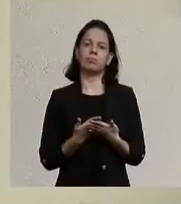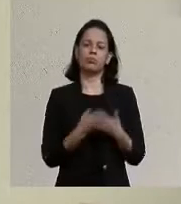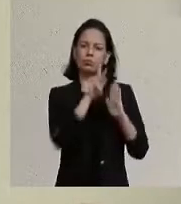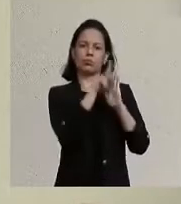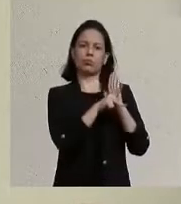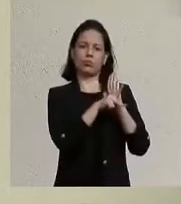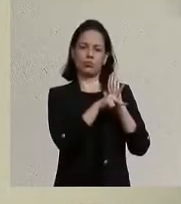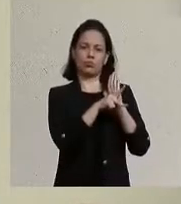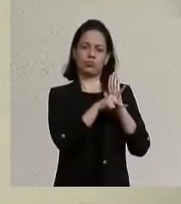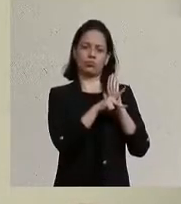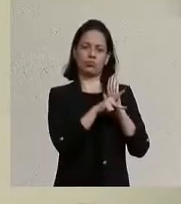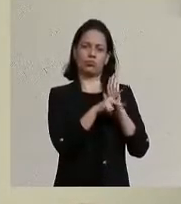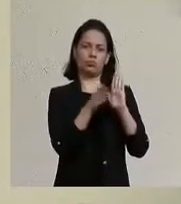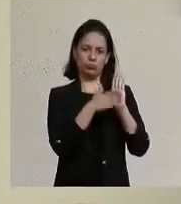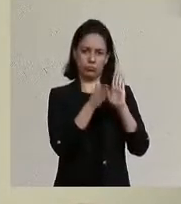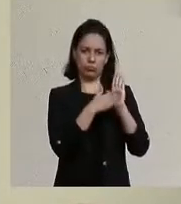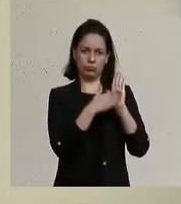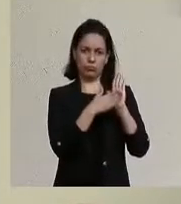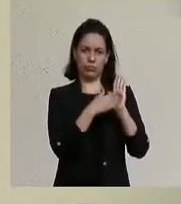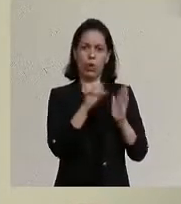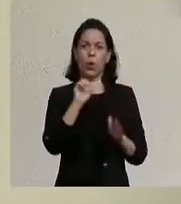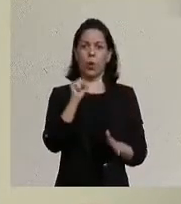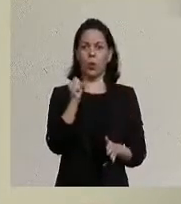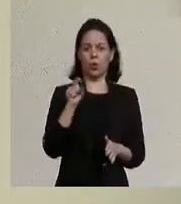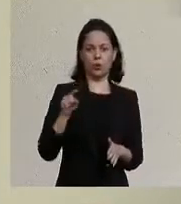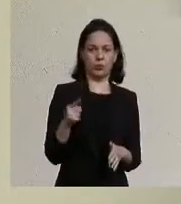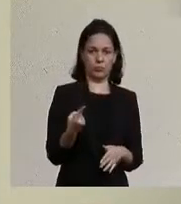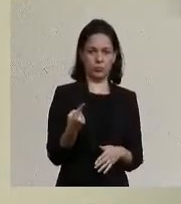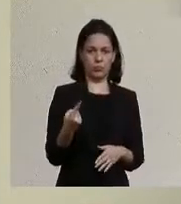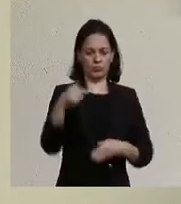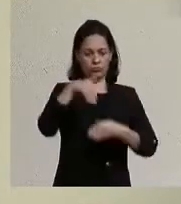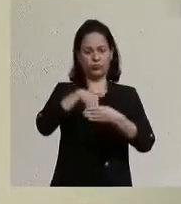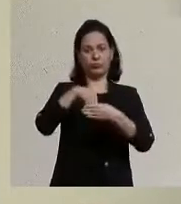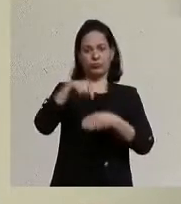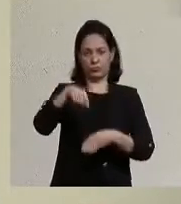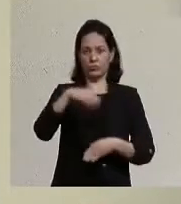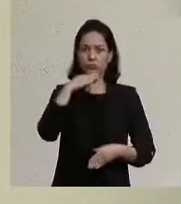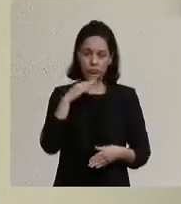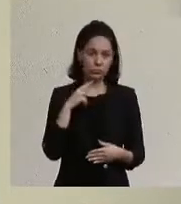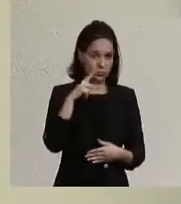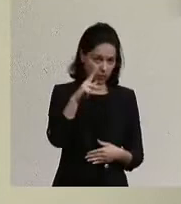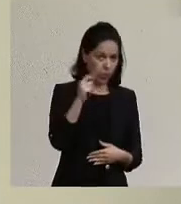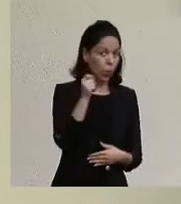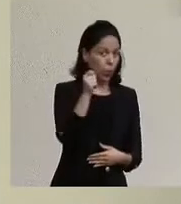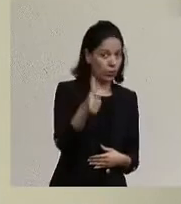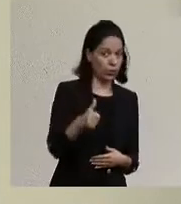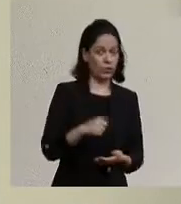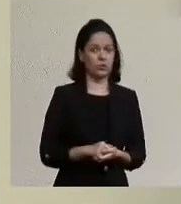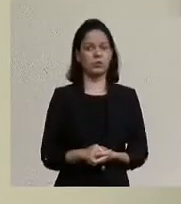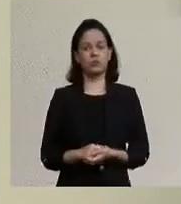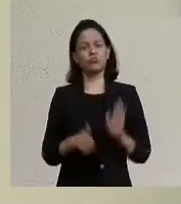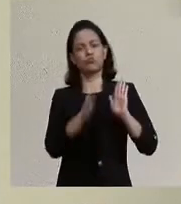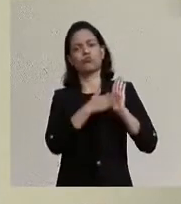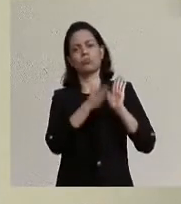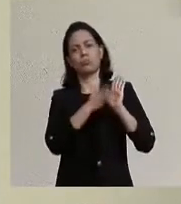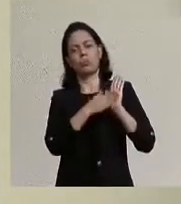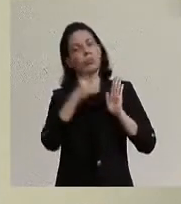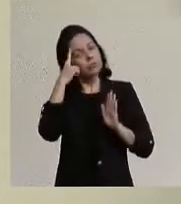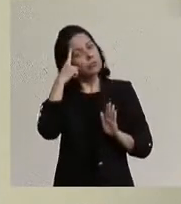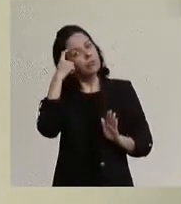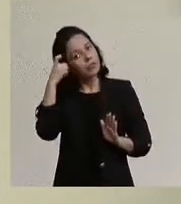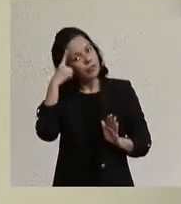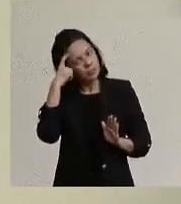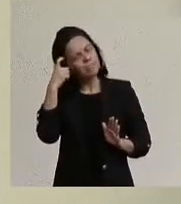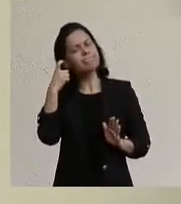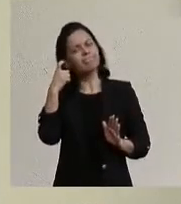nosso projeto agradecer aos quase 8 mil votos que recebemos aqui em Santana de Parnaíba uma campanha de propostas de ideias